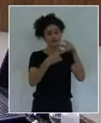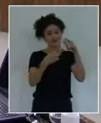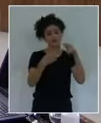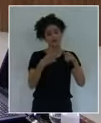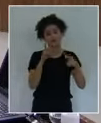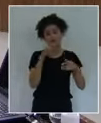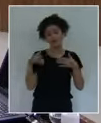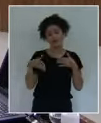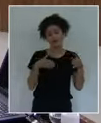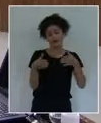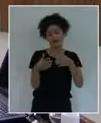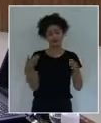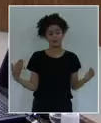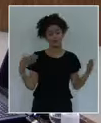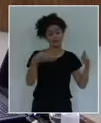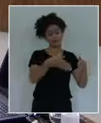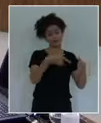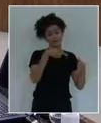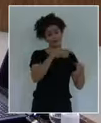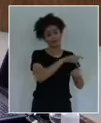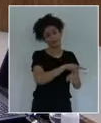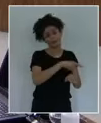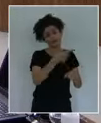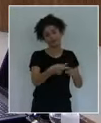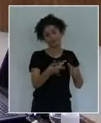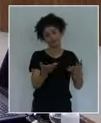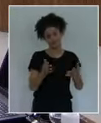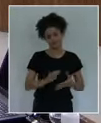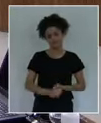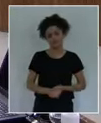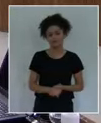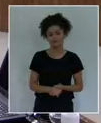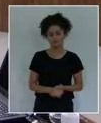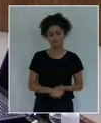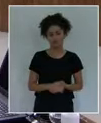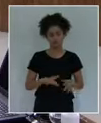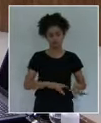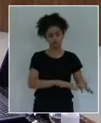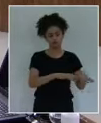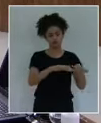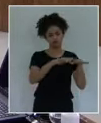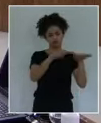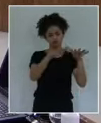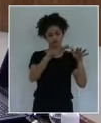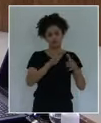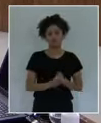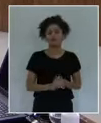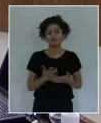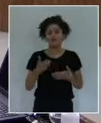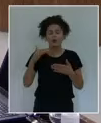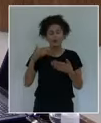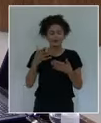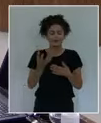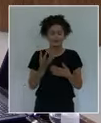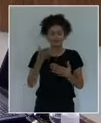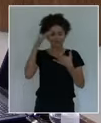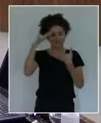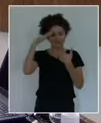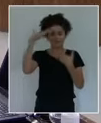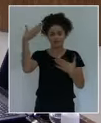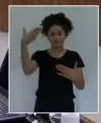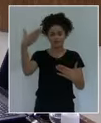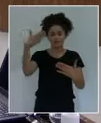mas quando chega cá embaixo, encontra com a outra. Verdade. Então dá um volume muito grande. Então, assim, eu quero te agradecer e falar assim,